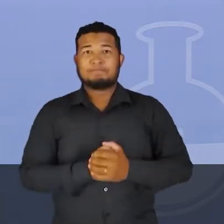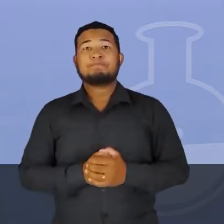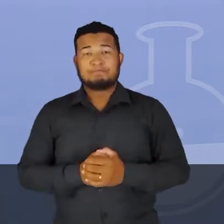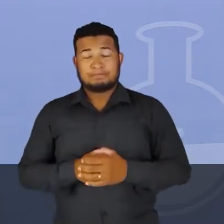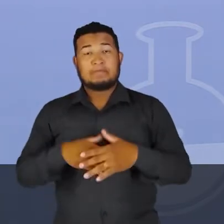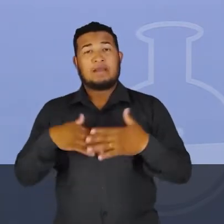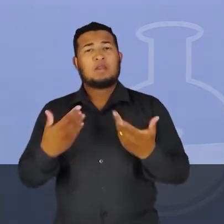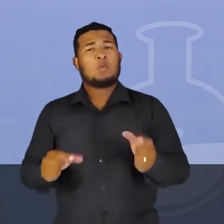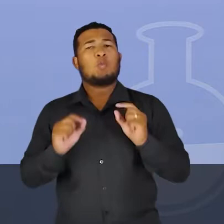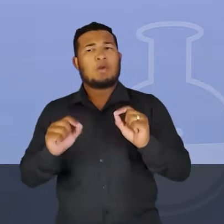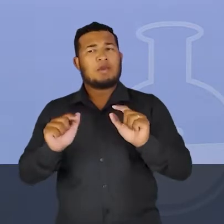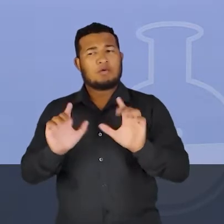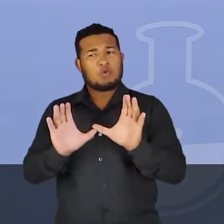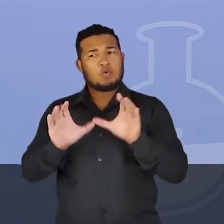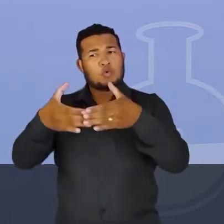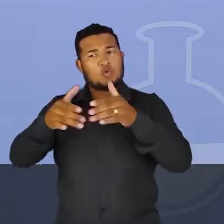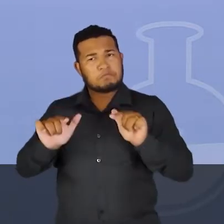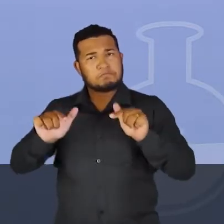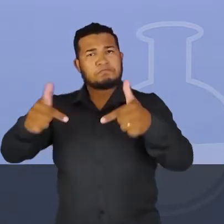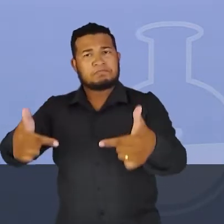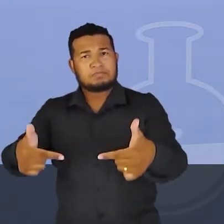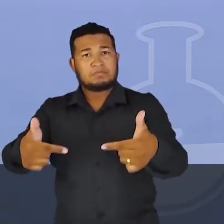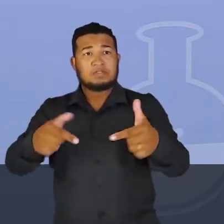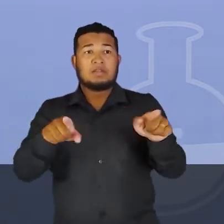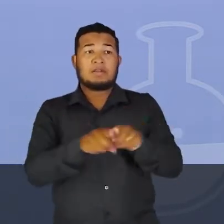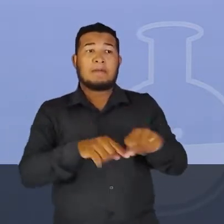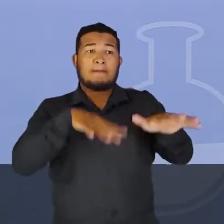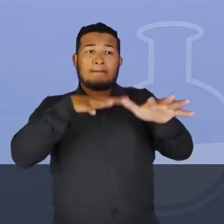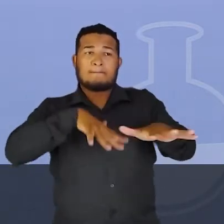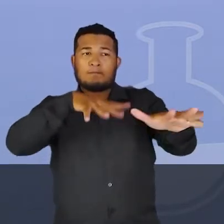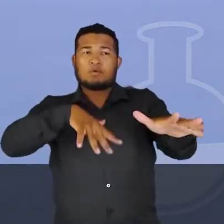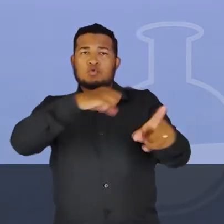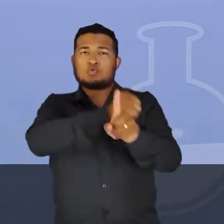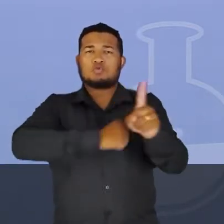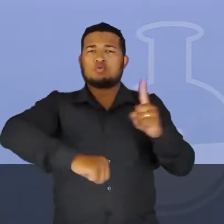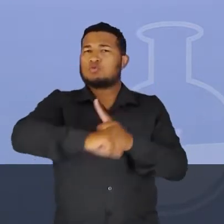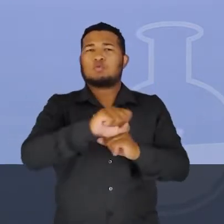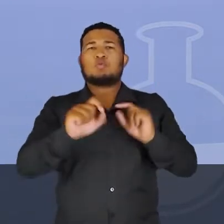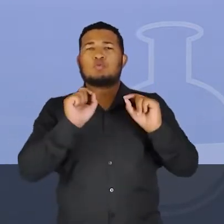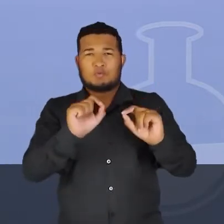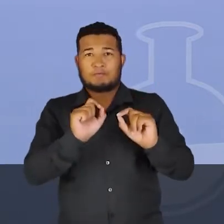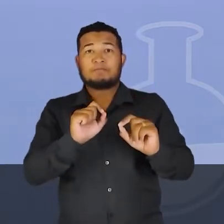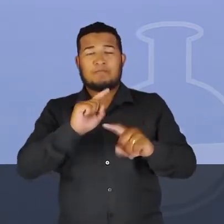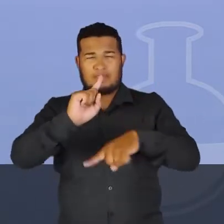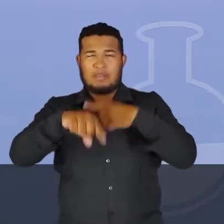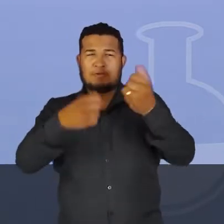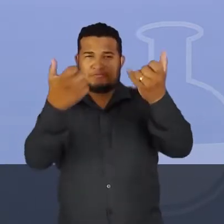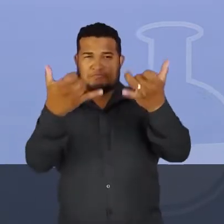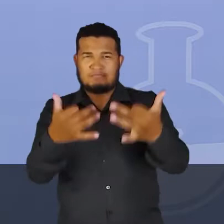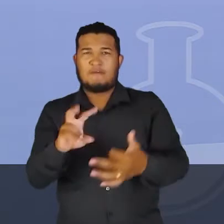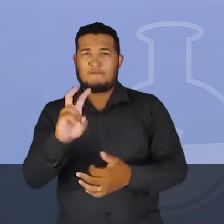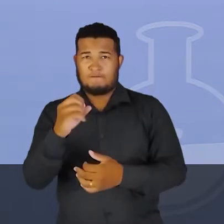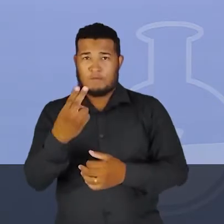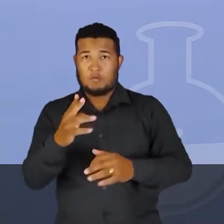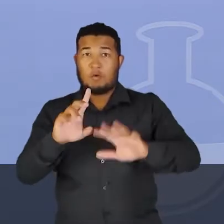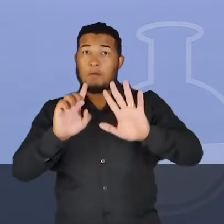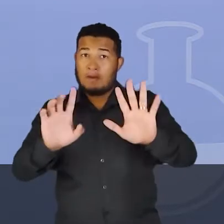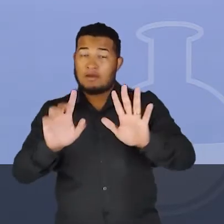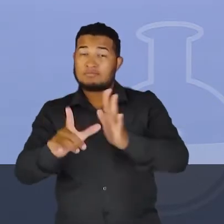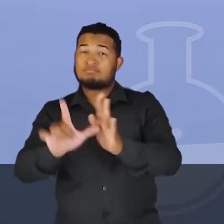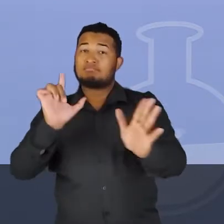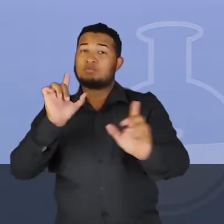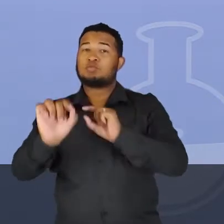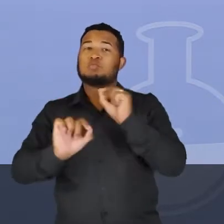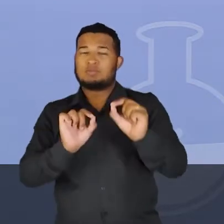que seriam ações coletivas e o que seriam movimentos sociais? É isso que a gente vai ver daqui a pouquinho. Então, antes,